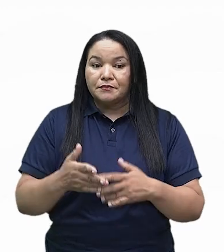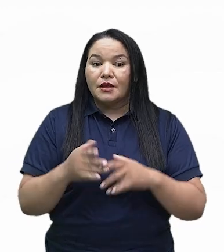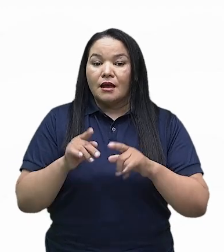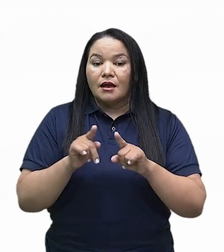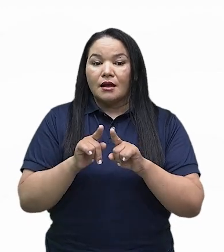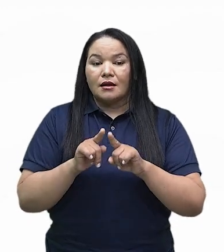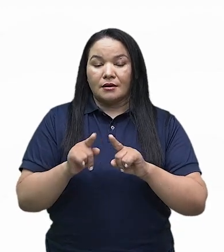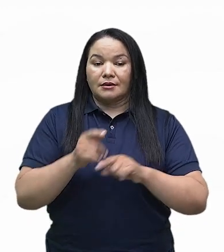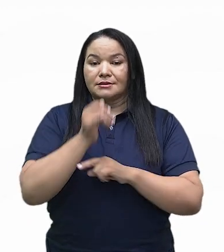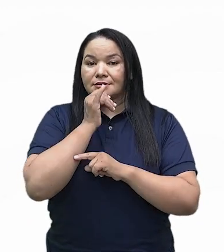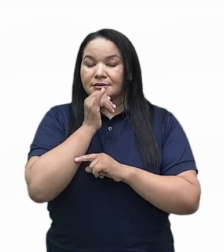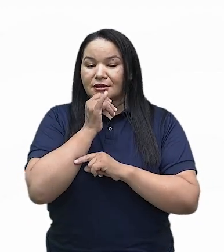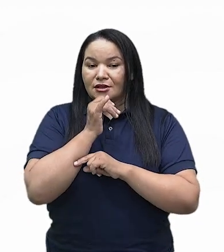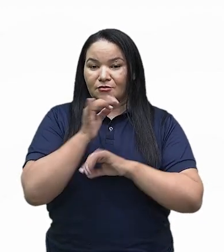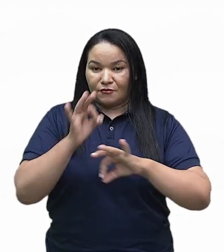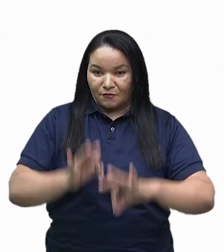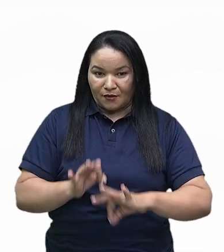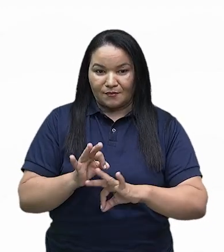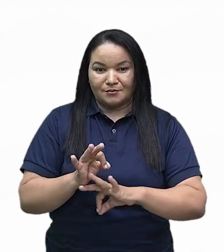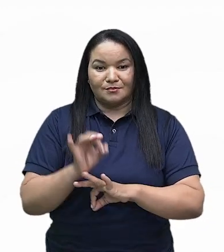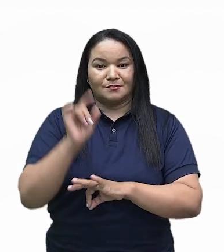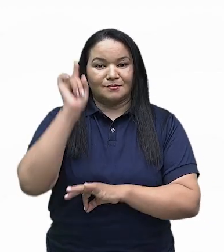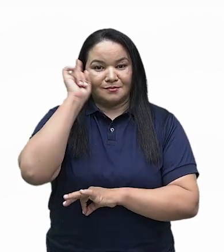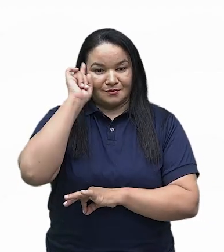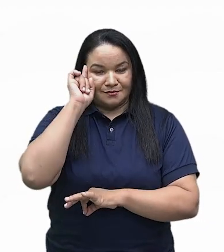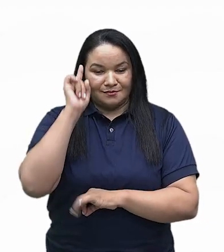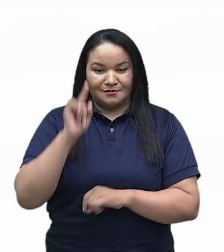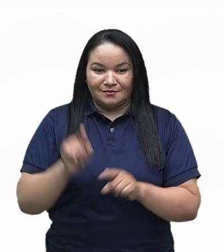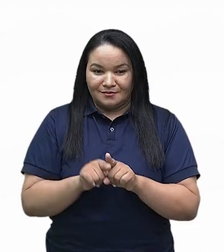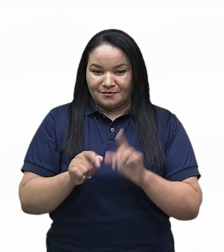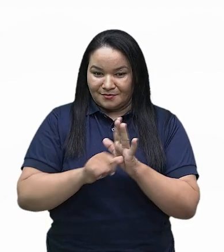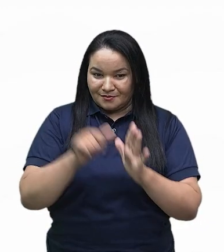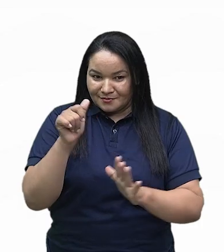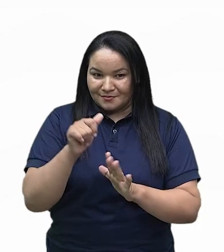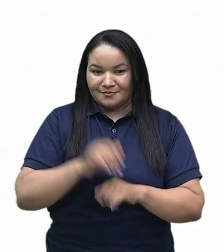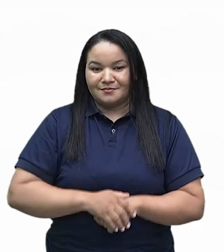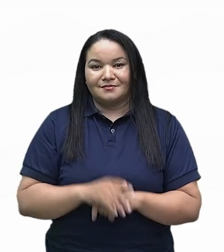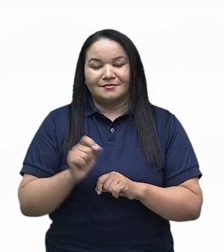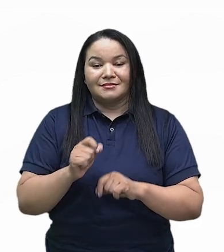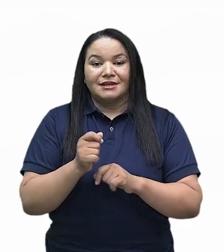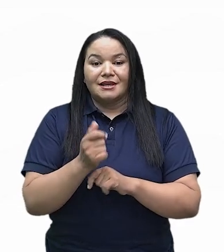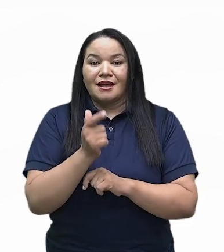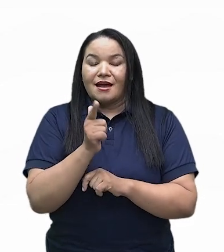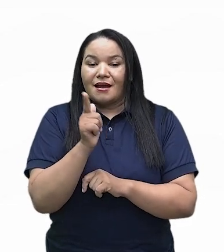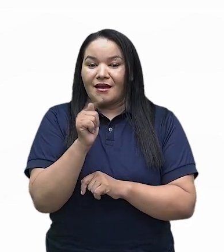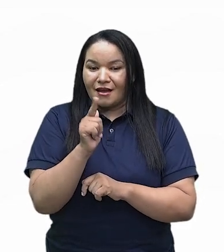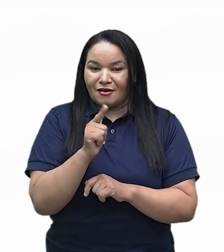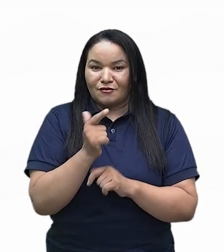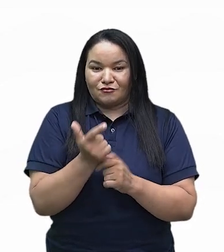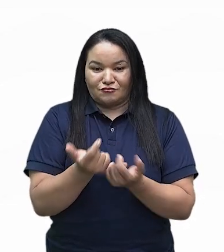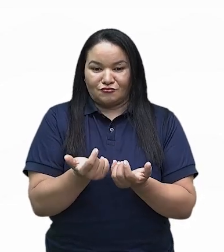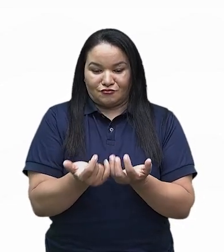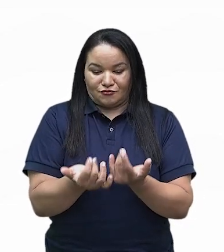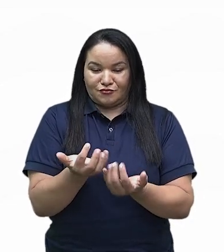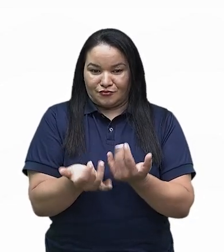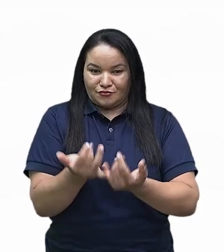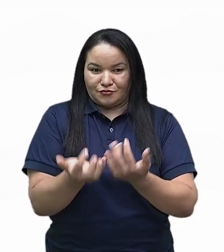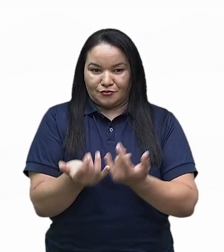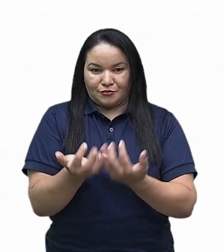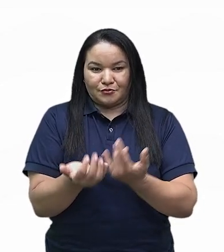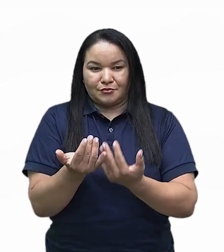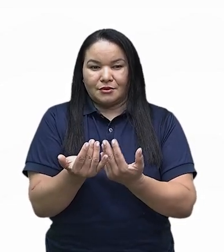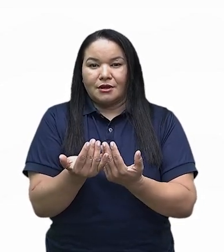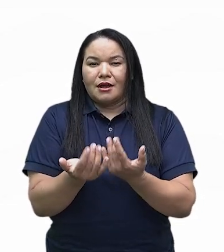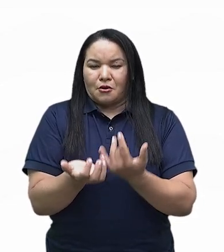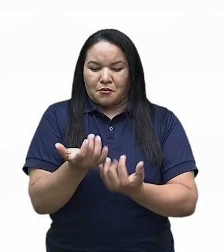agora práticos, né, do dia a dia. E aí, o primeiro deles, água fervendo a 100 graus Celsius. Então, quando a